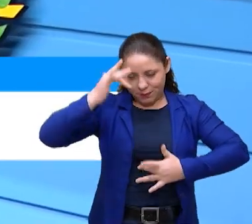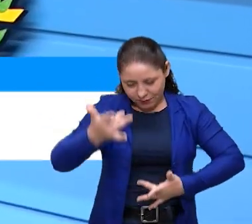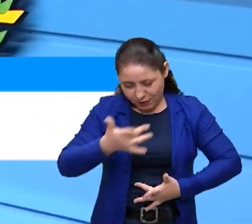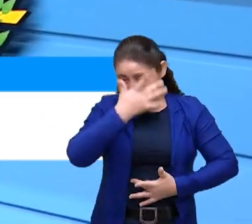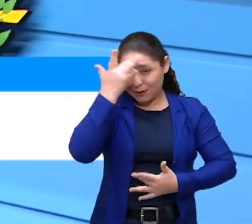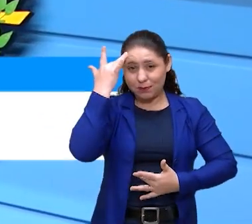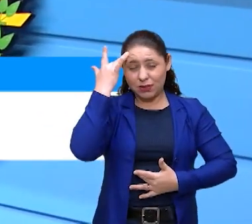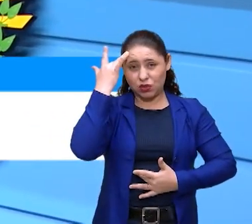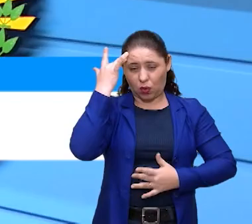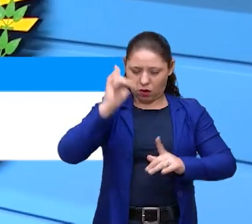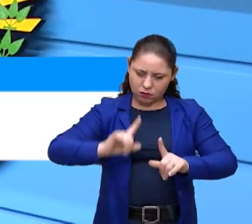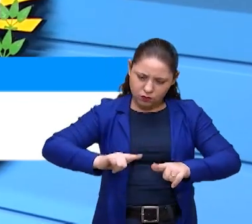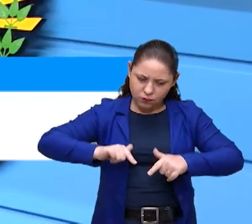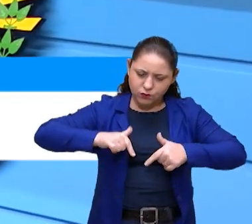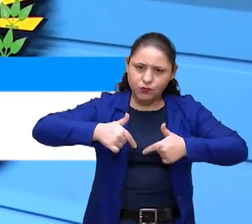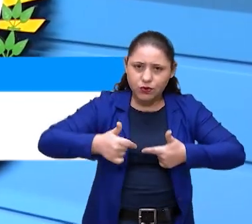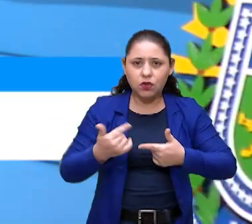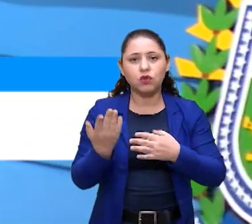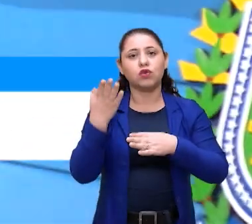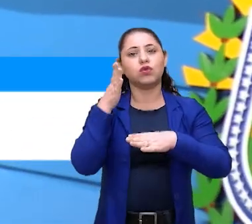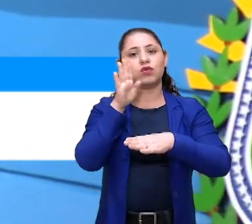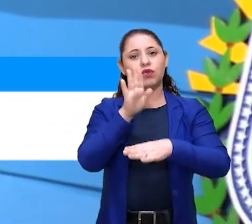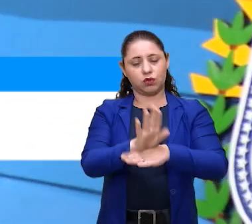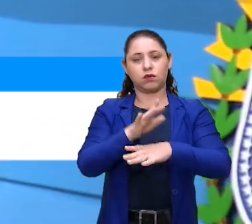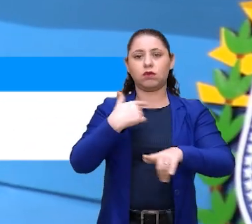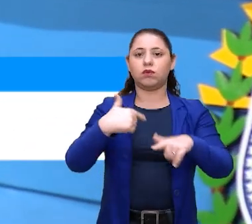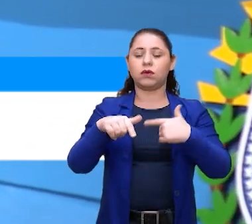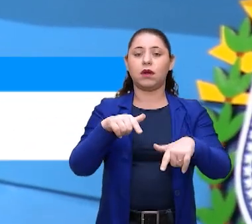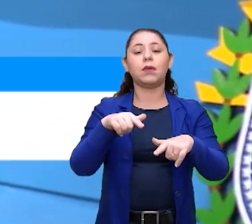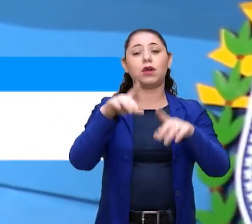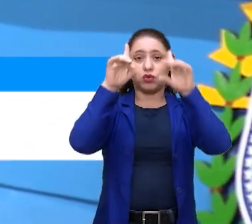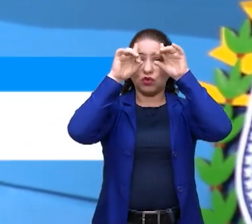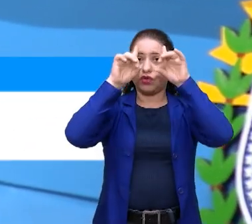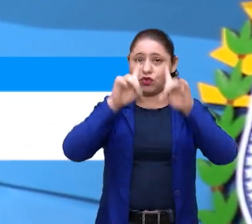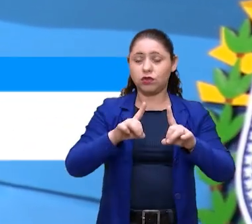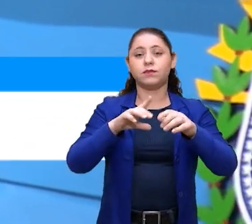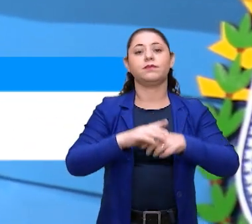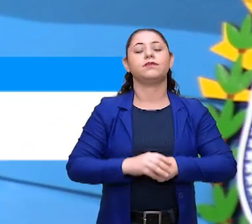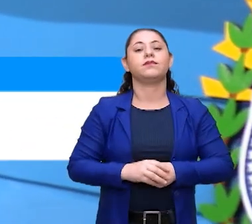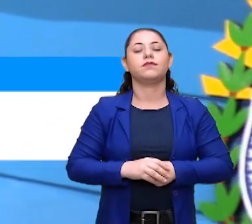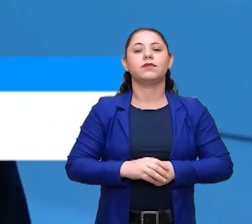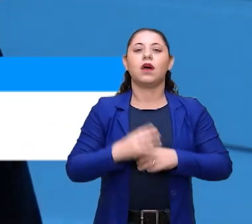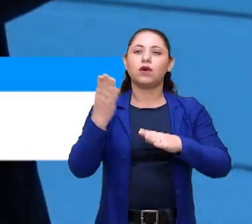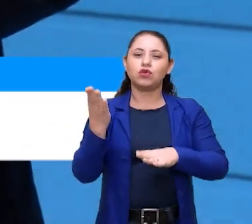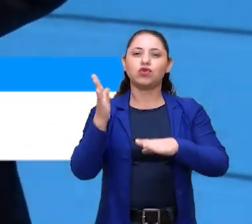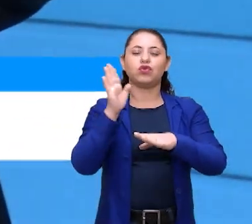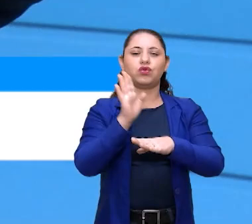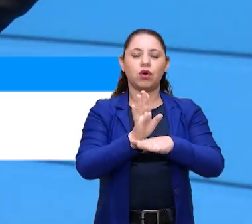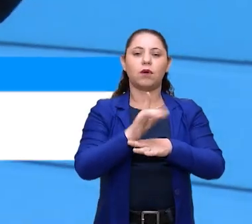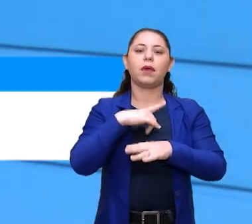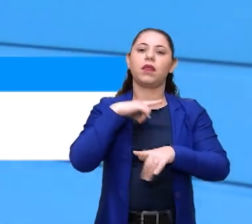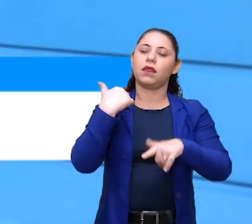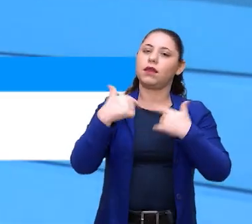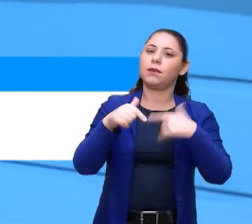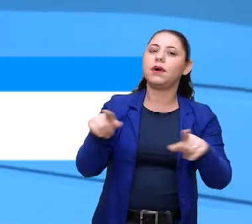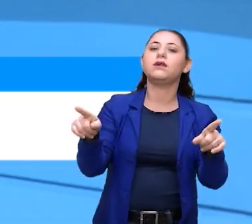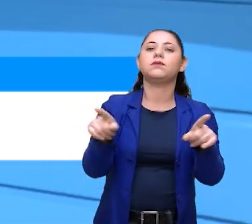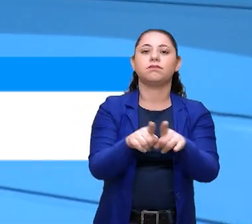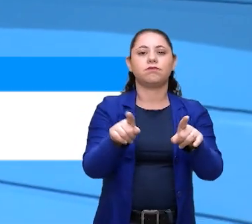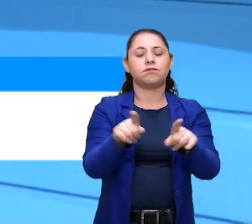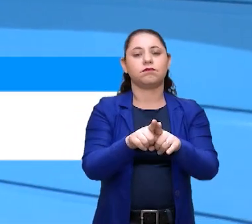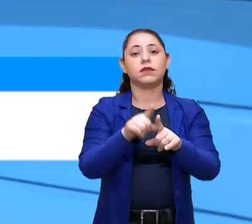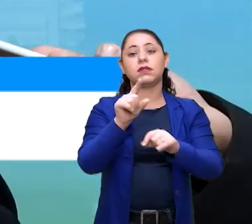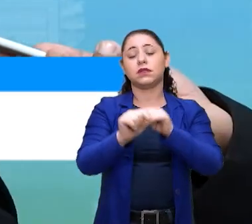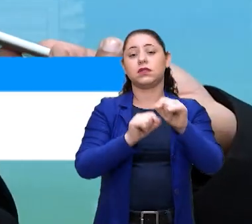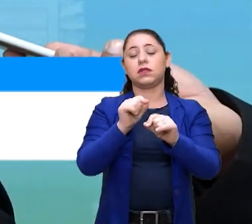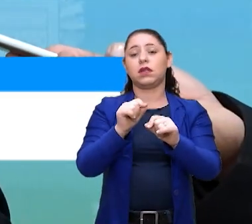de pessoas que com o seu esforço contribuem para um trabalho digno, contribuem para uma geração de trabalho